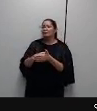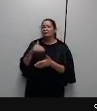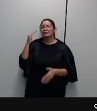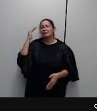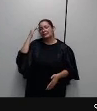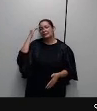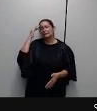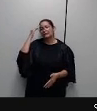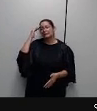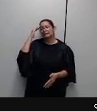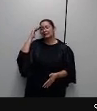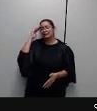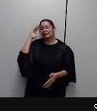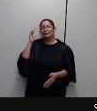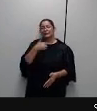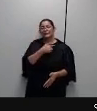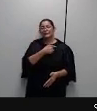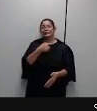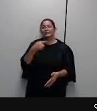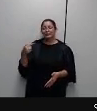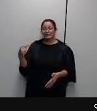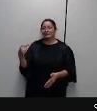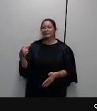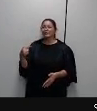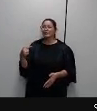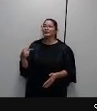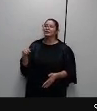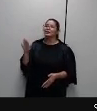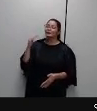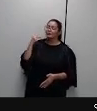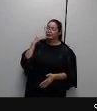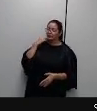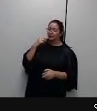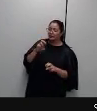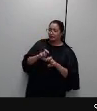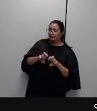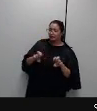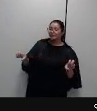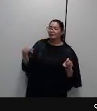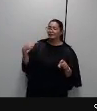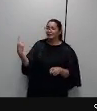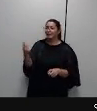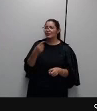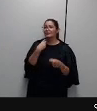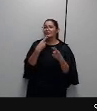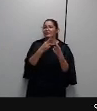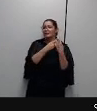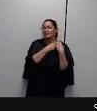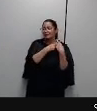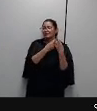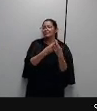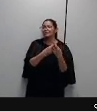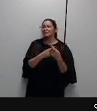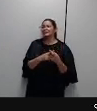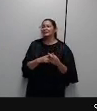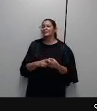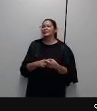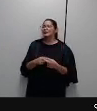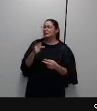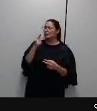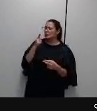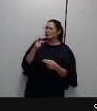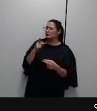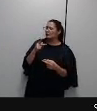7 e 5 julgado mas a tua a relatoria por outro lado o prequestionamento requisito